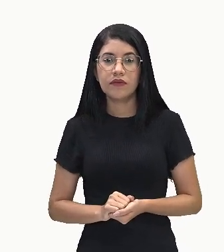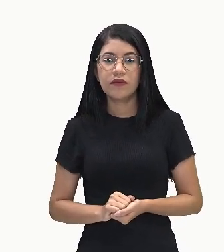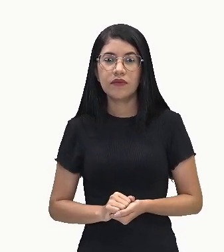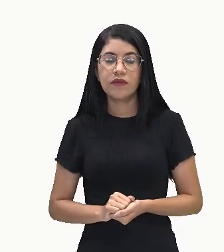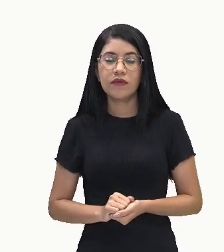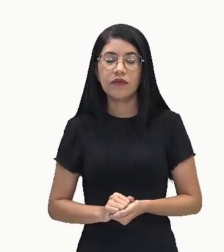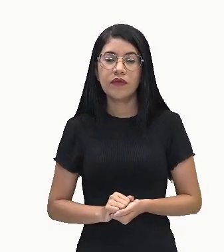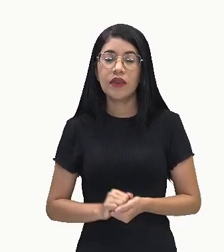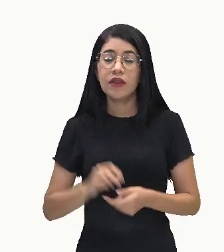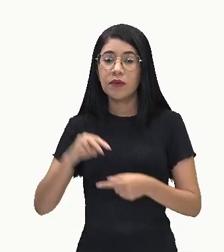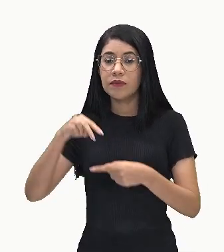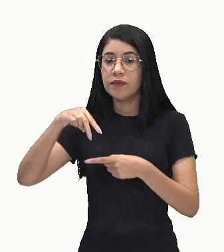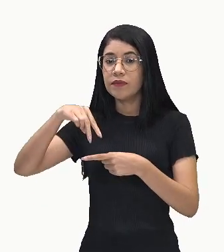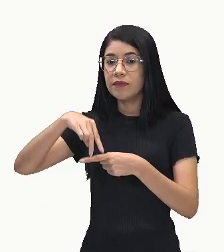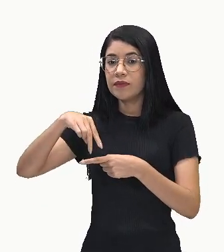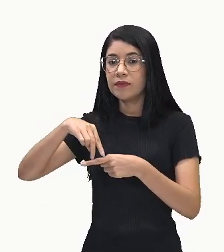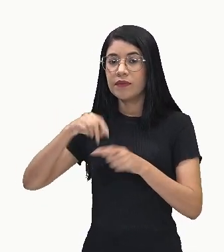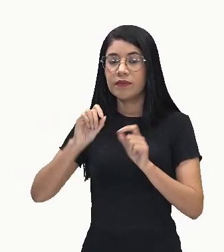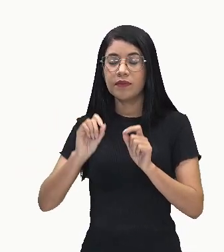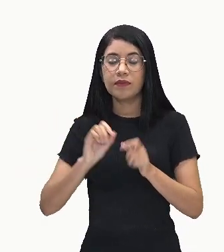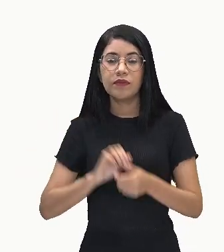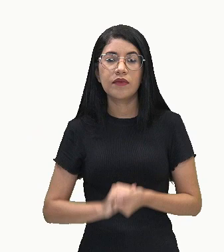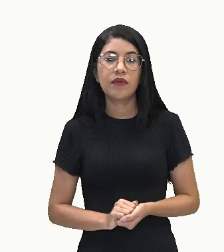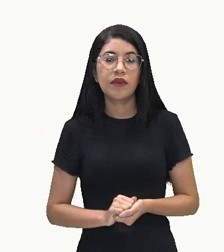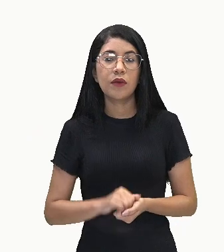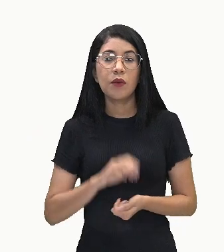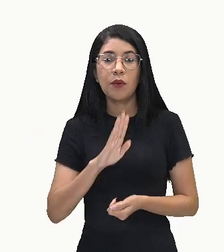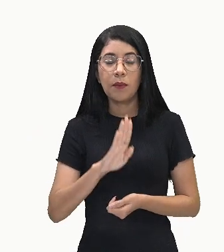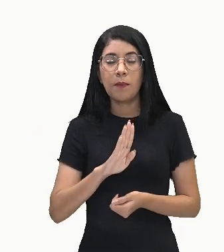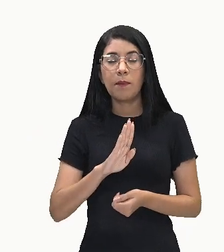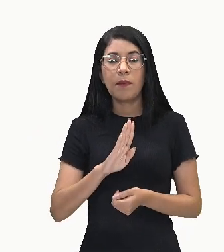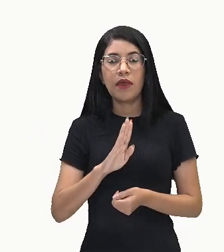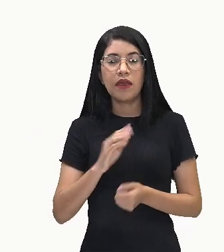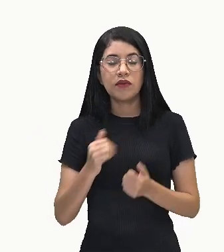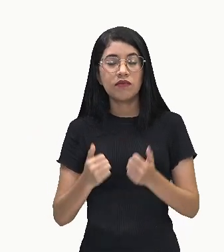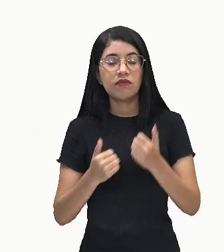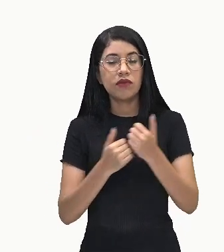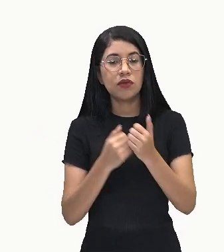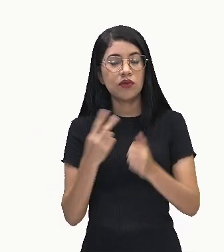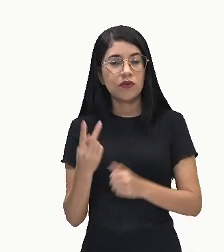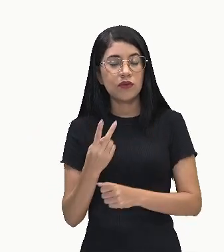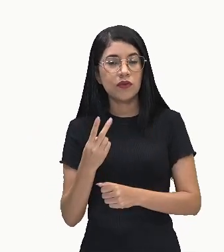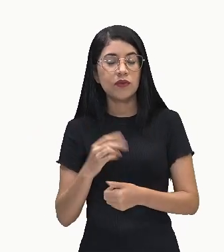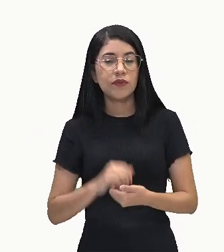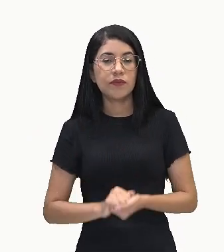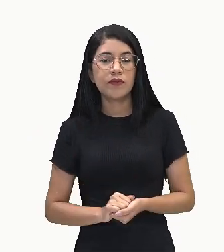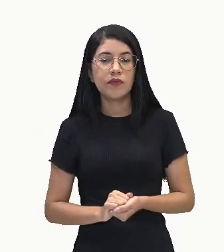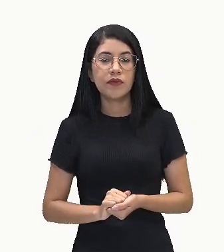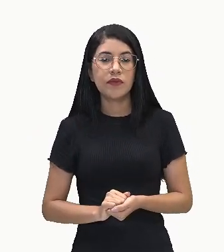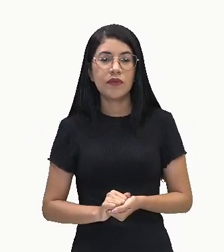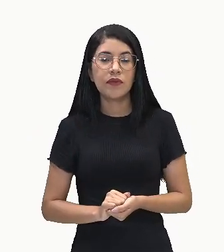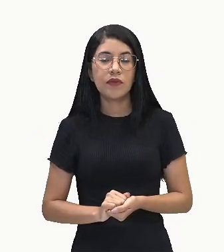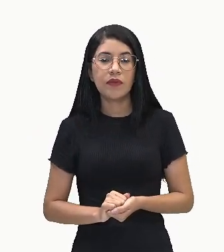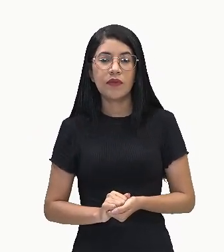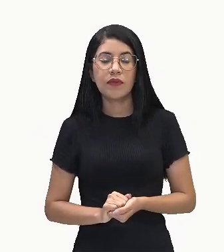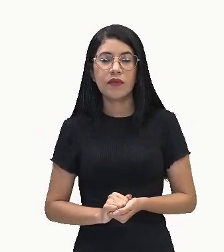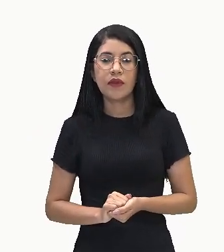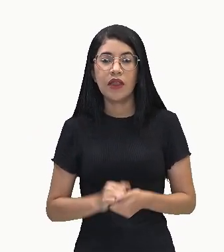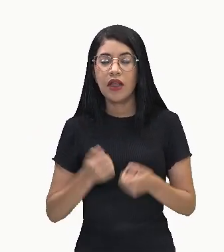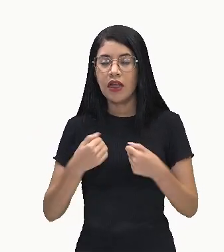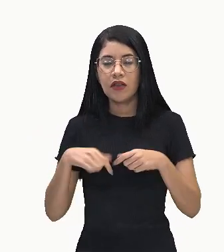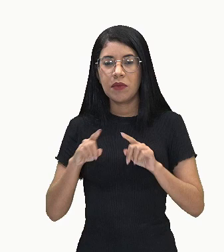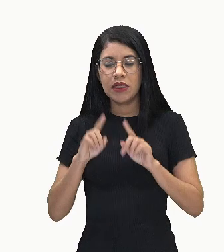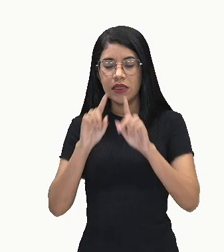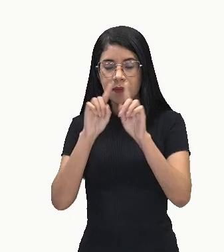Então, delta será B ao quadrado. Quanto é que vale o B? O B vale 4. Como o B é positivo, eu não preciso inserir os parênteses